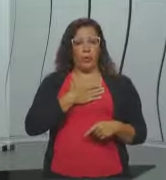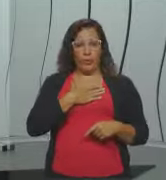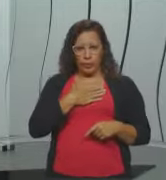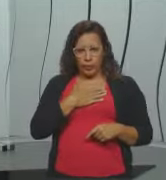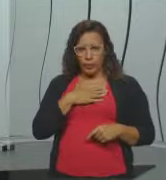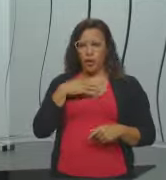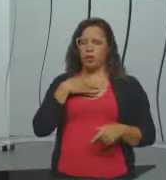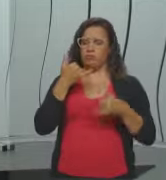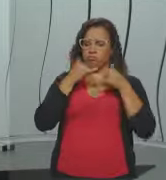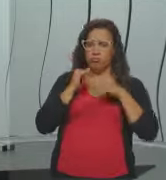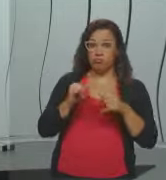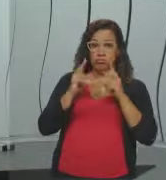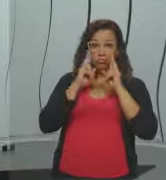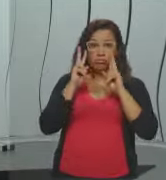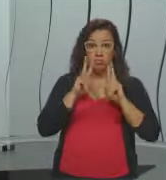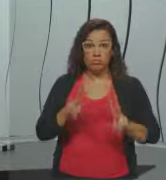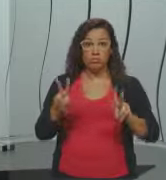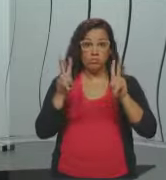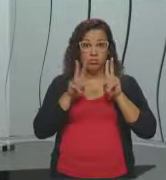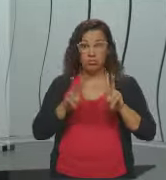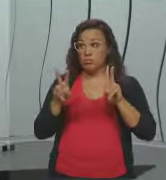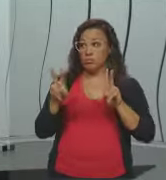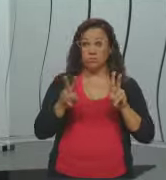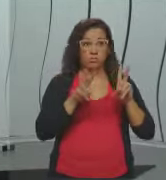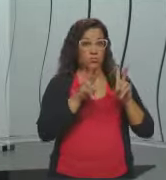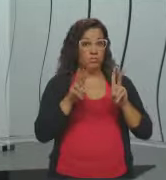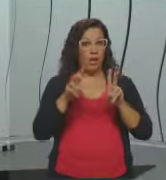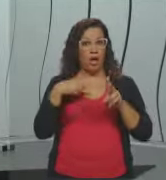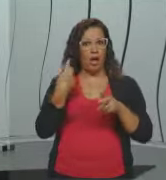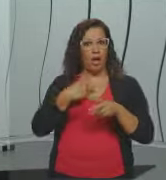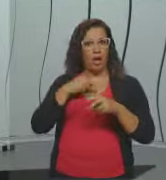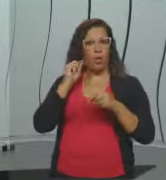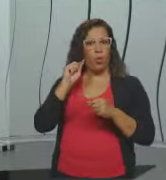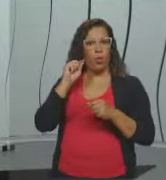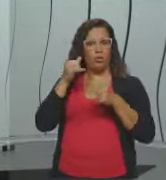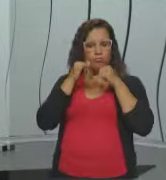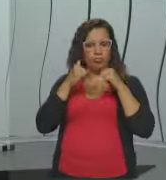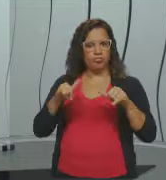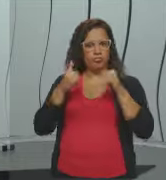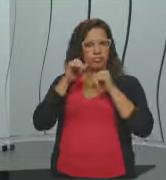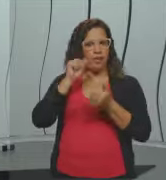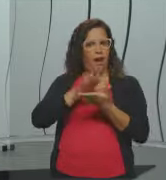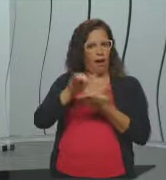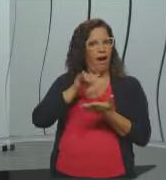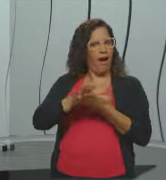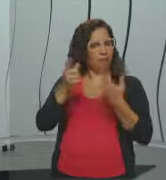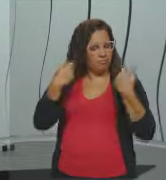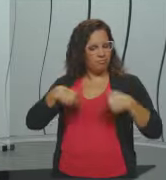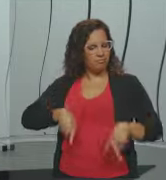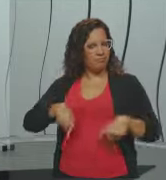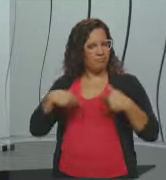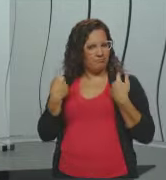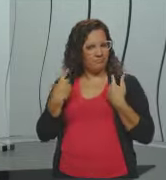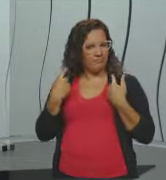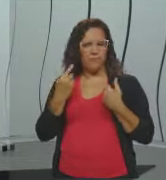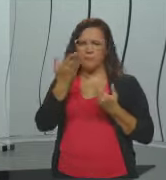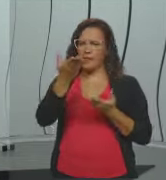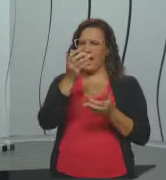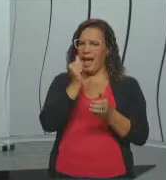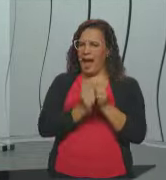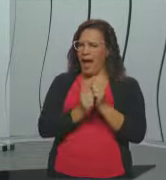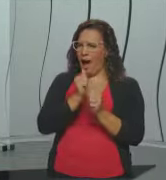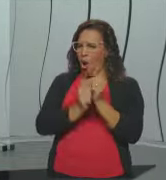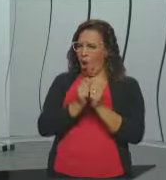energia enxergando. Então, nós gastamos energia com todas as funções do nosso corpo. Esse arroz que